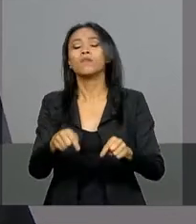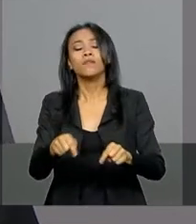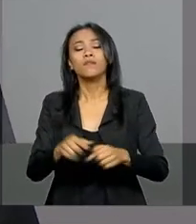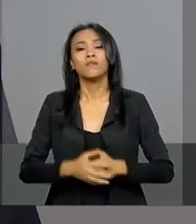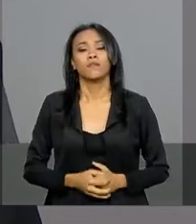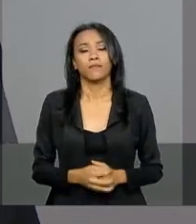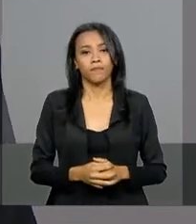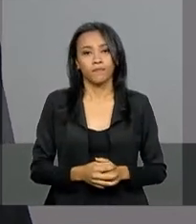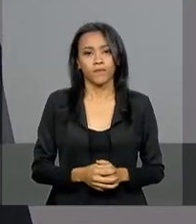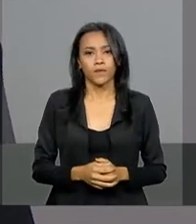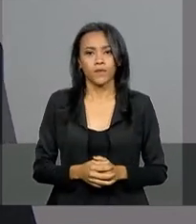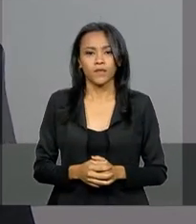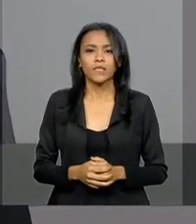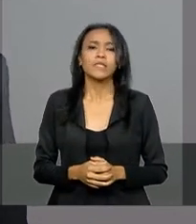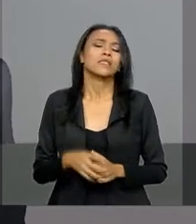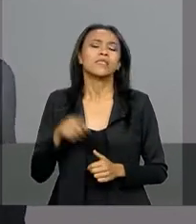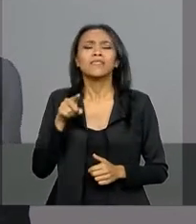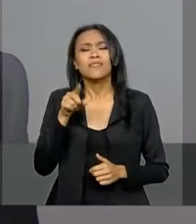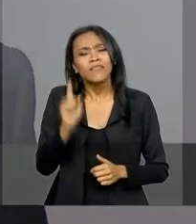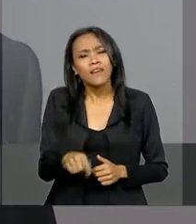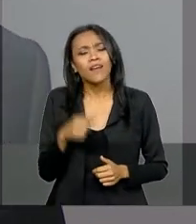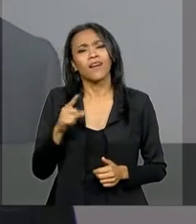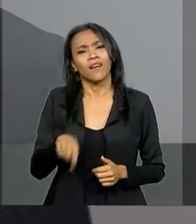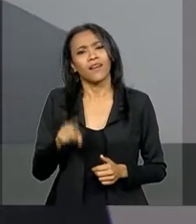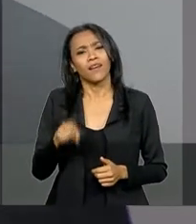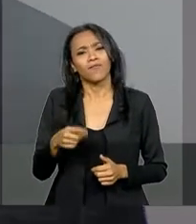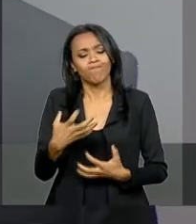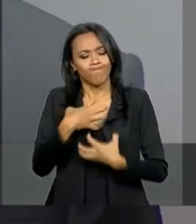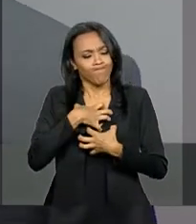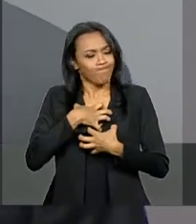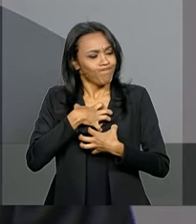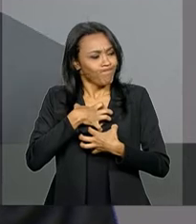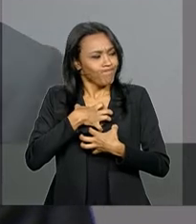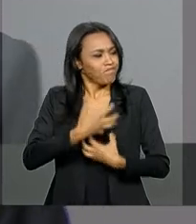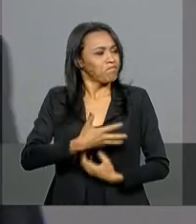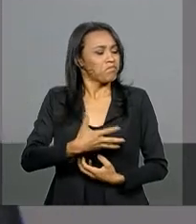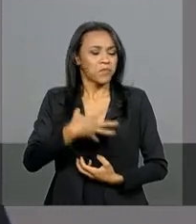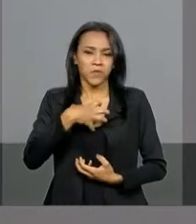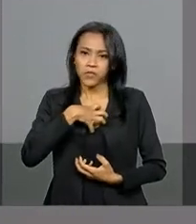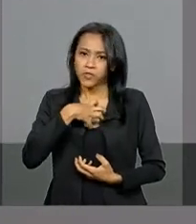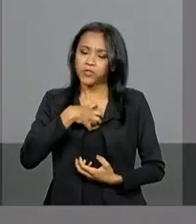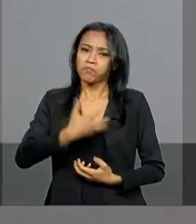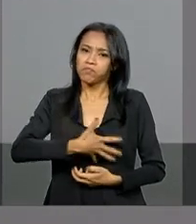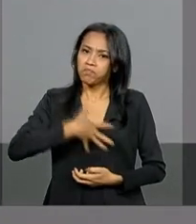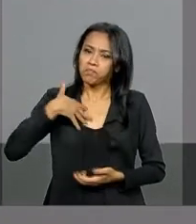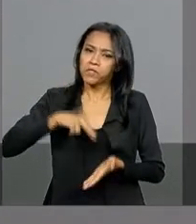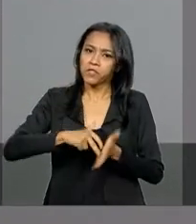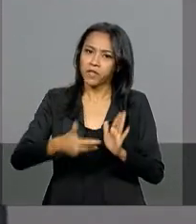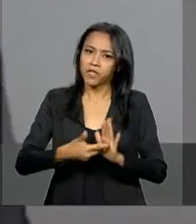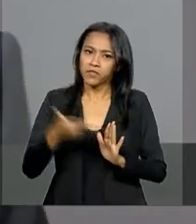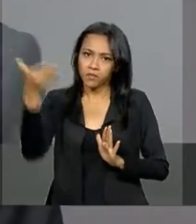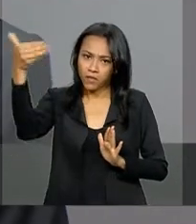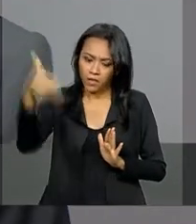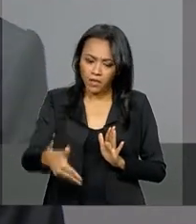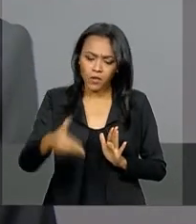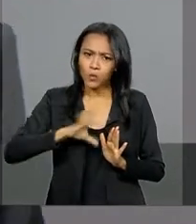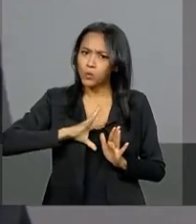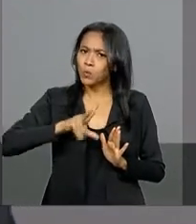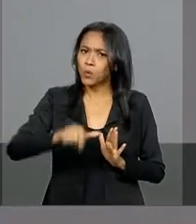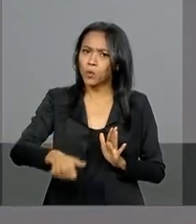do quanto é significativo para mim todas todos estes atos